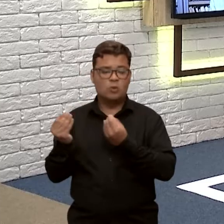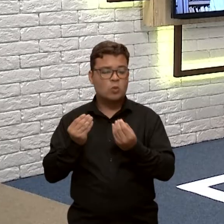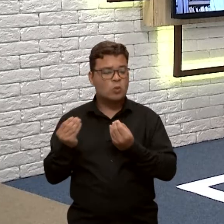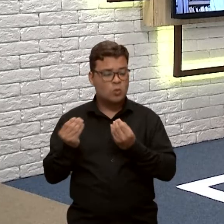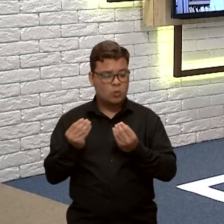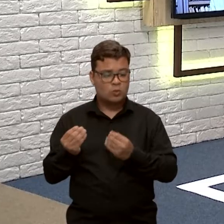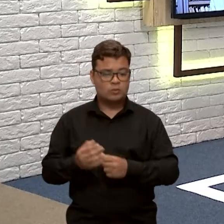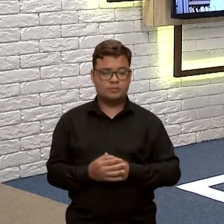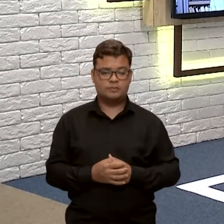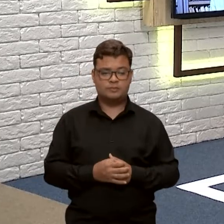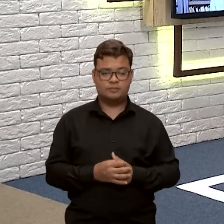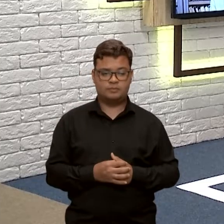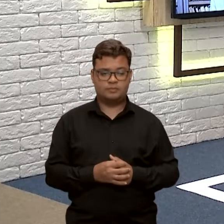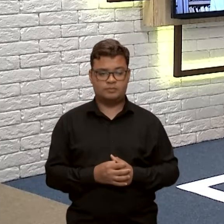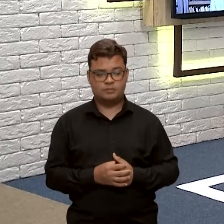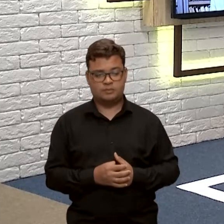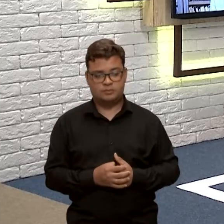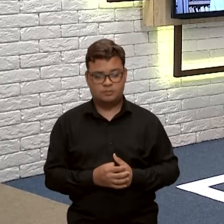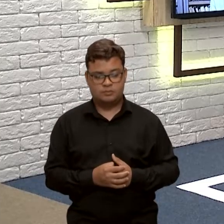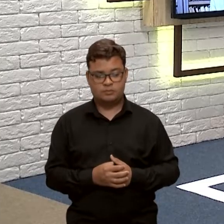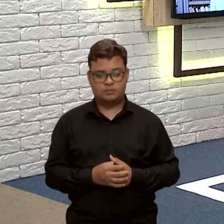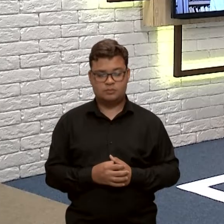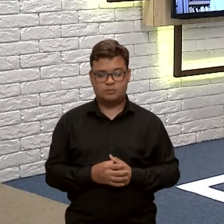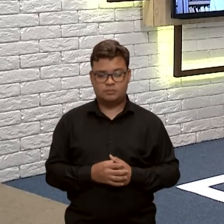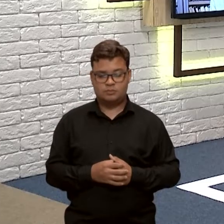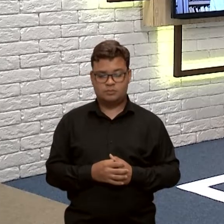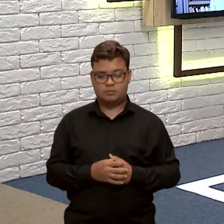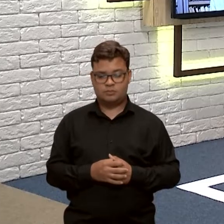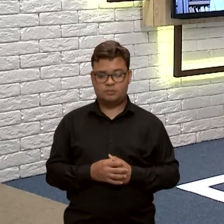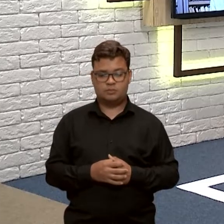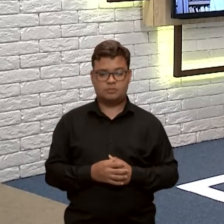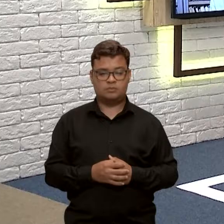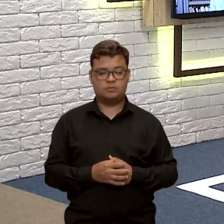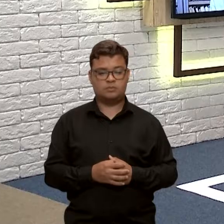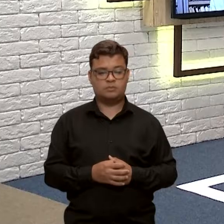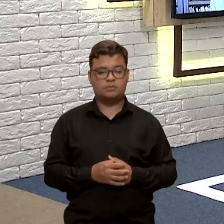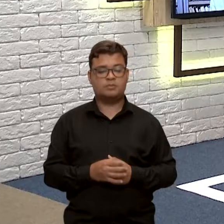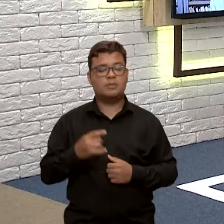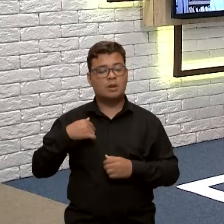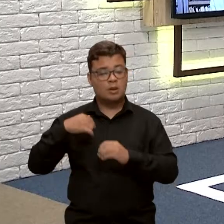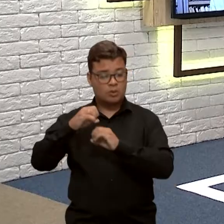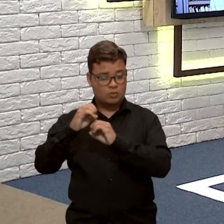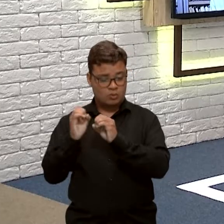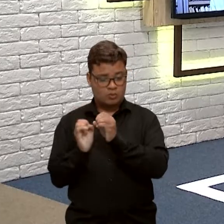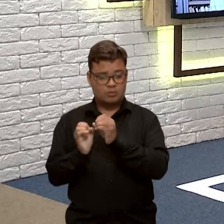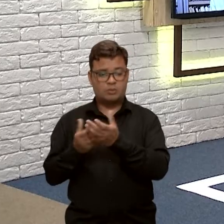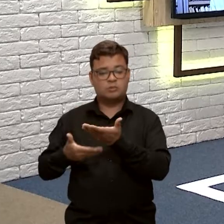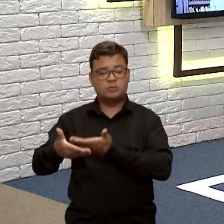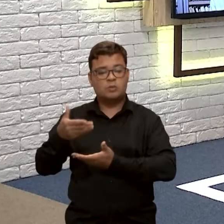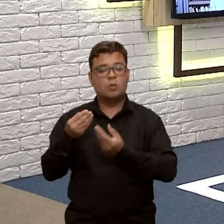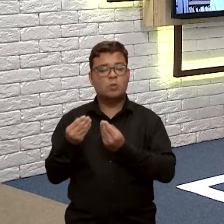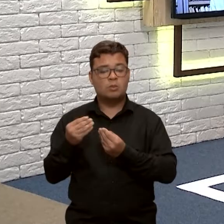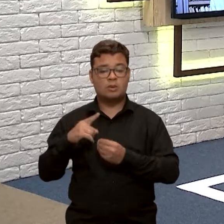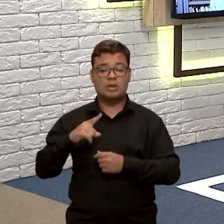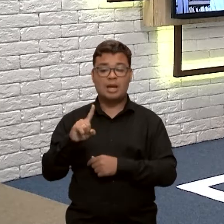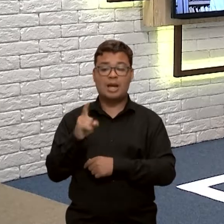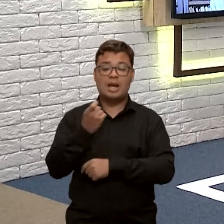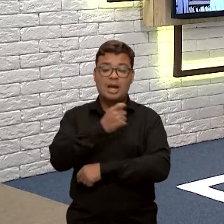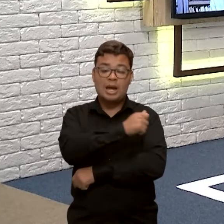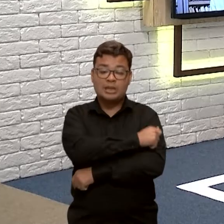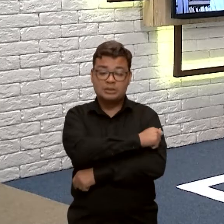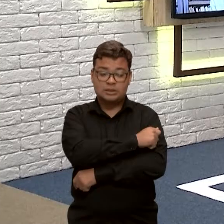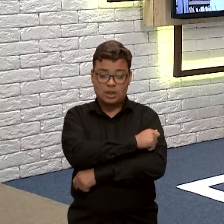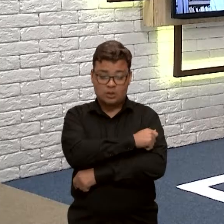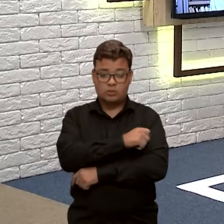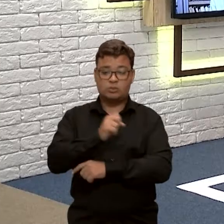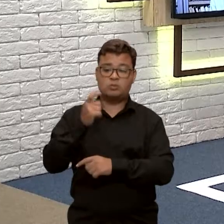UFG? Bom, eu tenho, minha relação com a UFG se faz através de muitos ex-alunos que eu tive que se